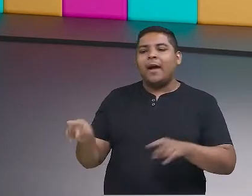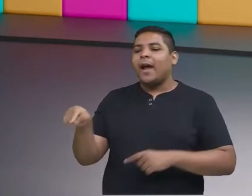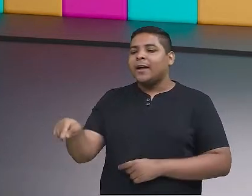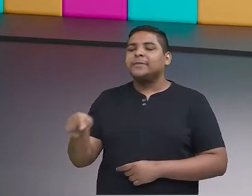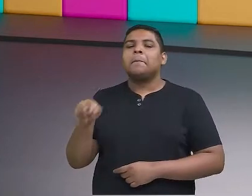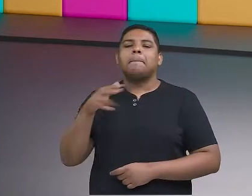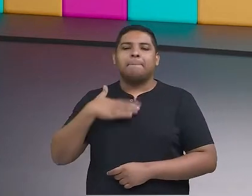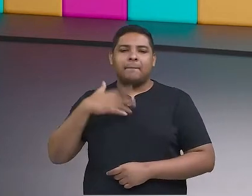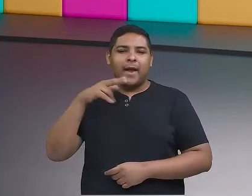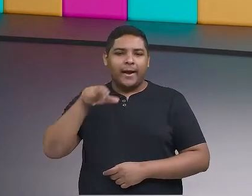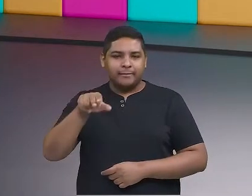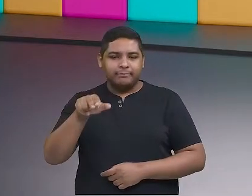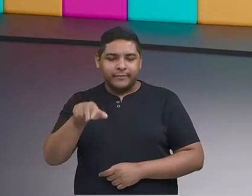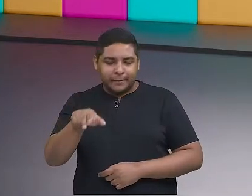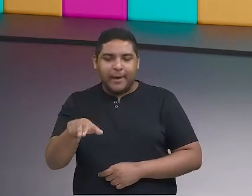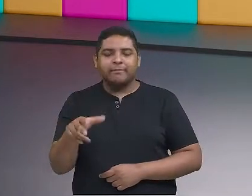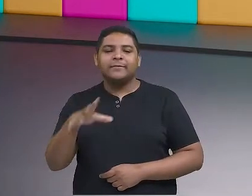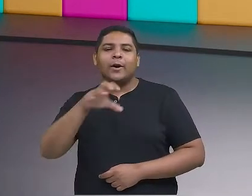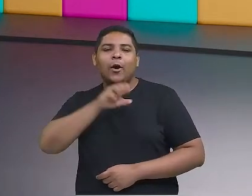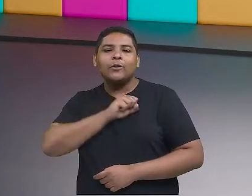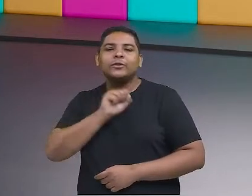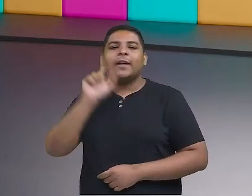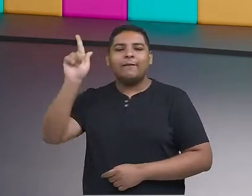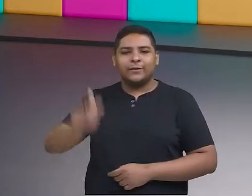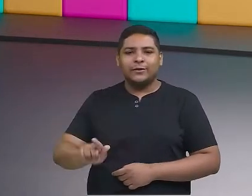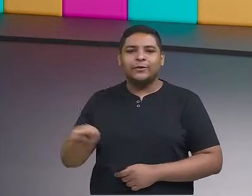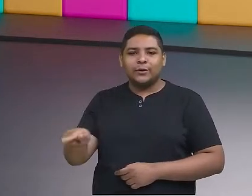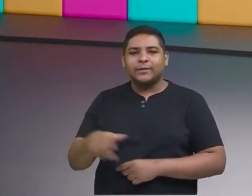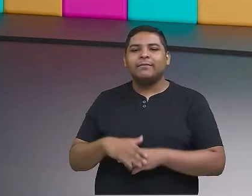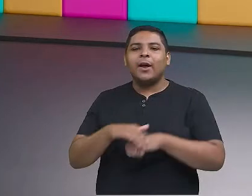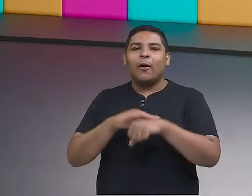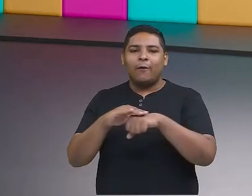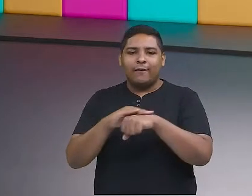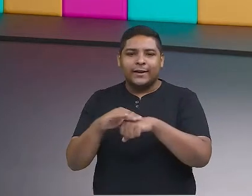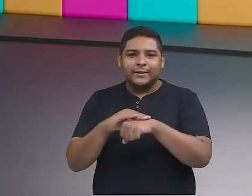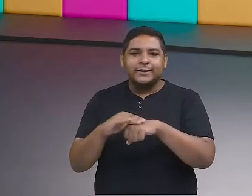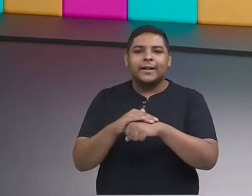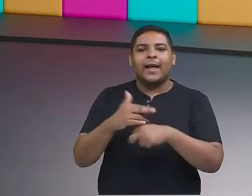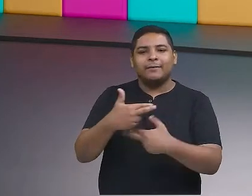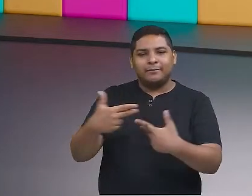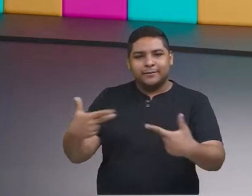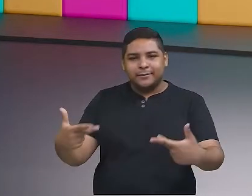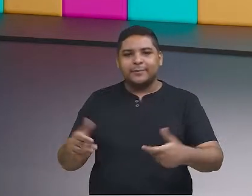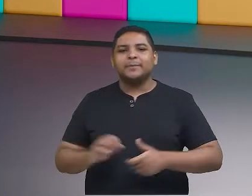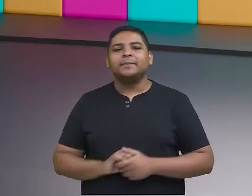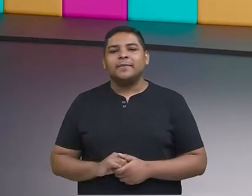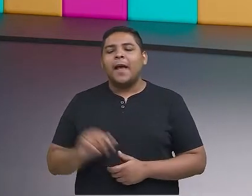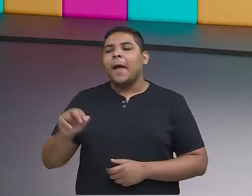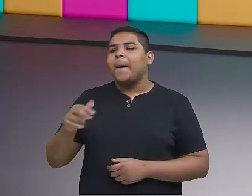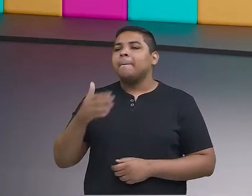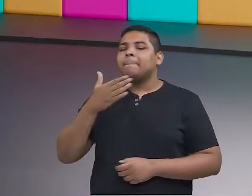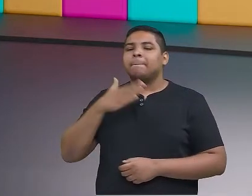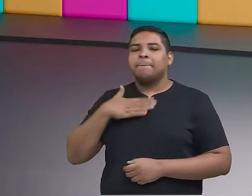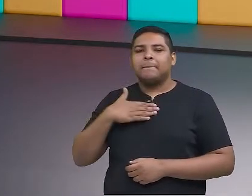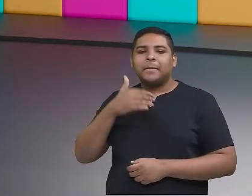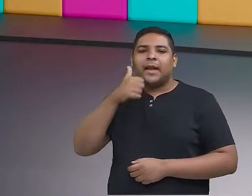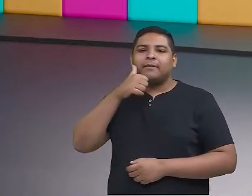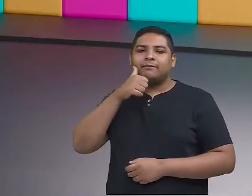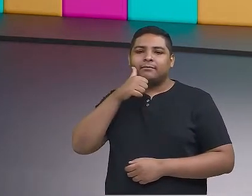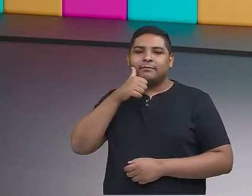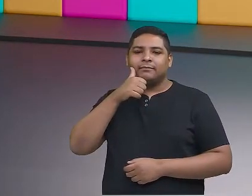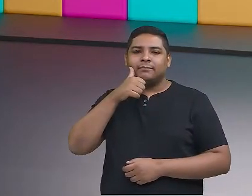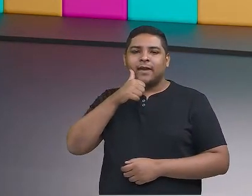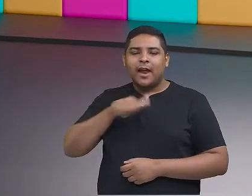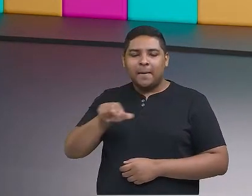lá. Nem que seja para dar um oi. Tudo bem? Então, assim, a minha irmã já era conhecida da gestora. Então,